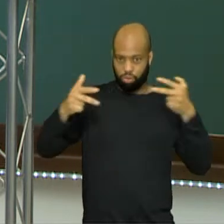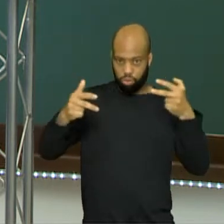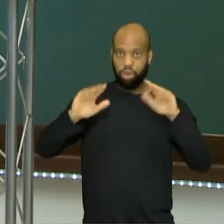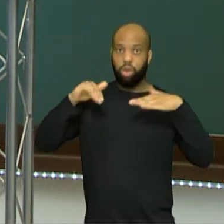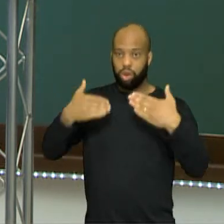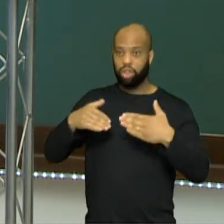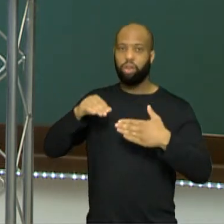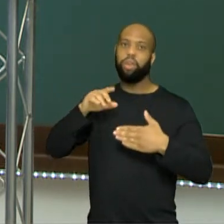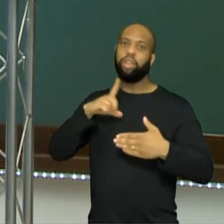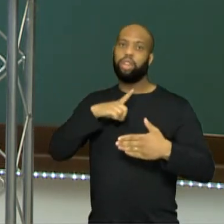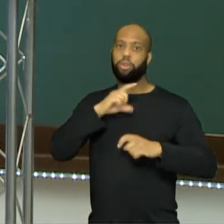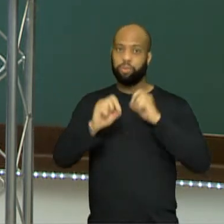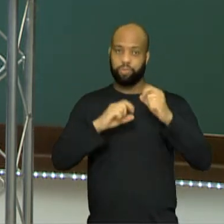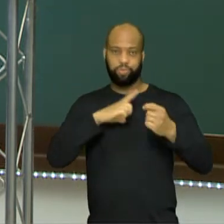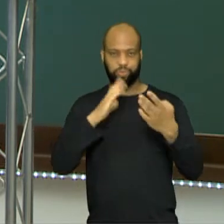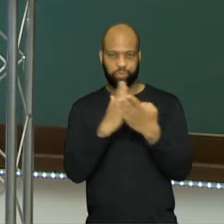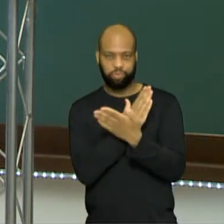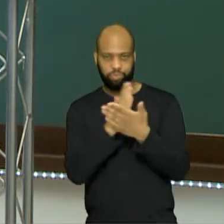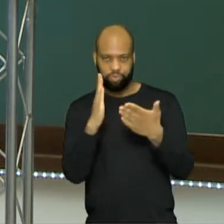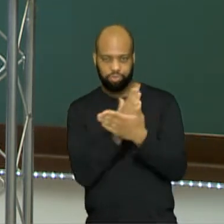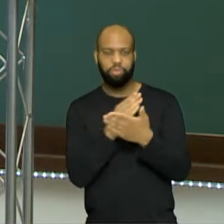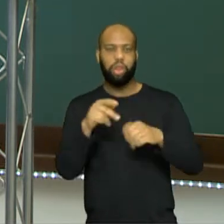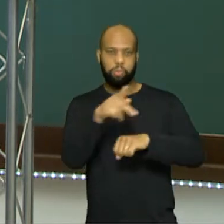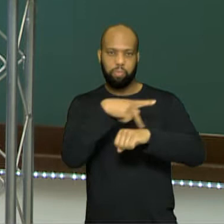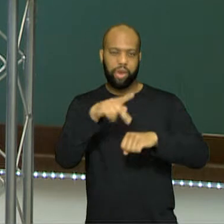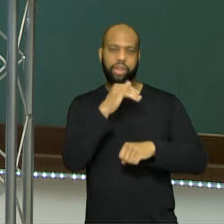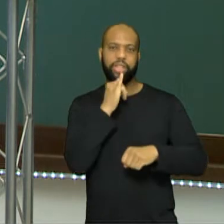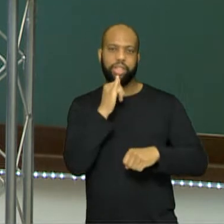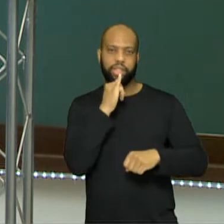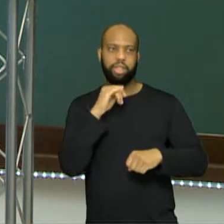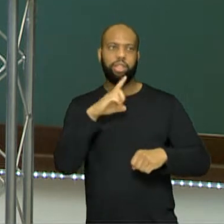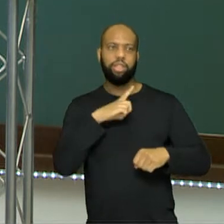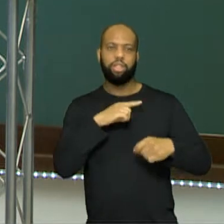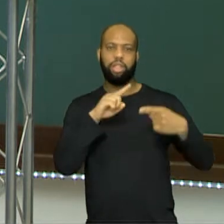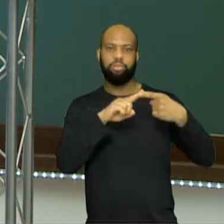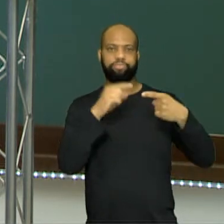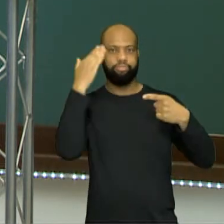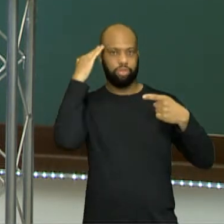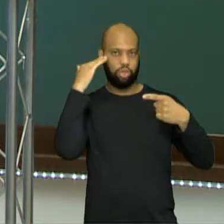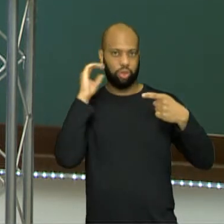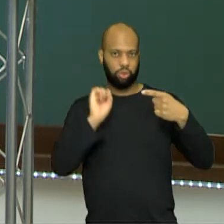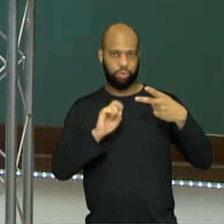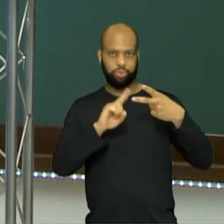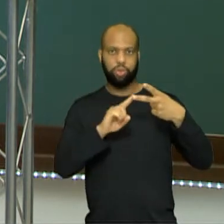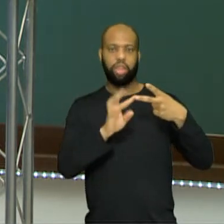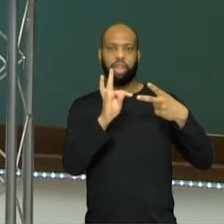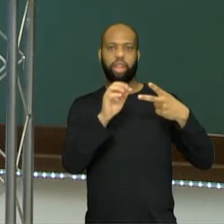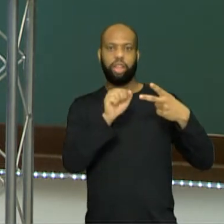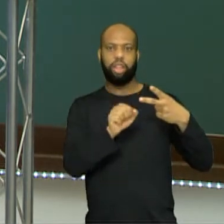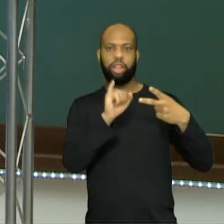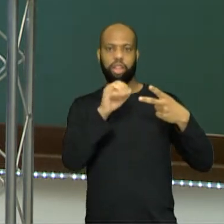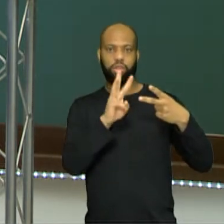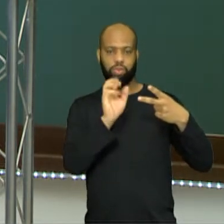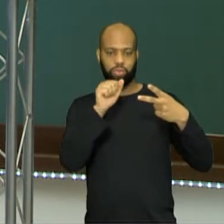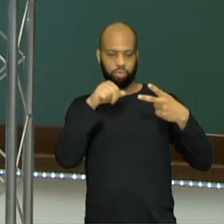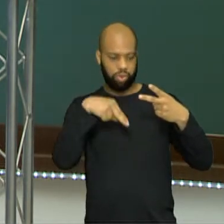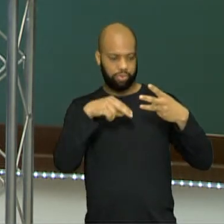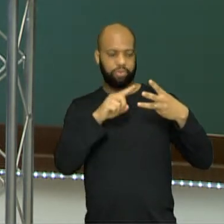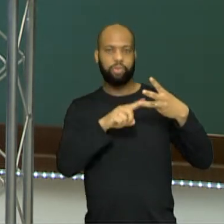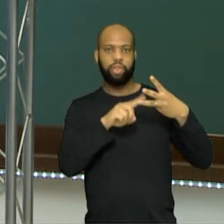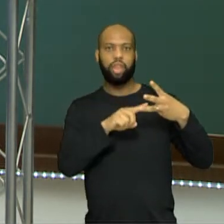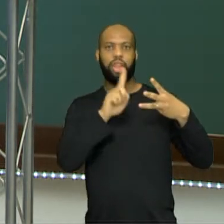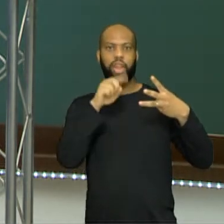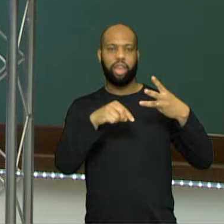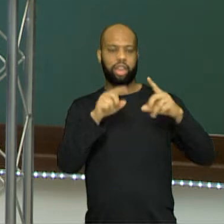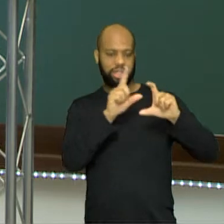que são Singapura, Taiwan, Hong Kong, se destacaram bastante, logicamente o modelo suscitou a